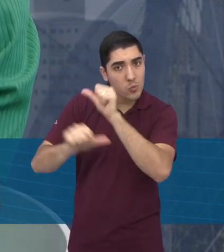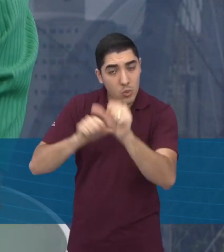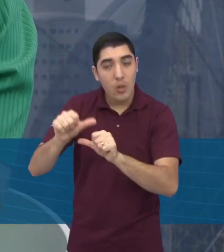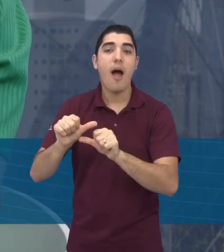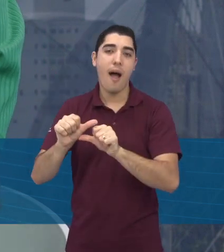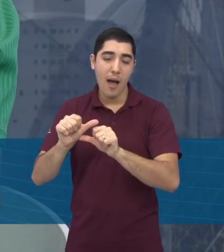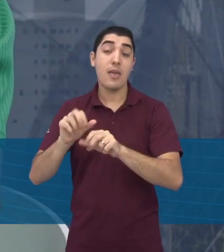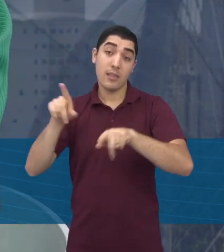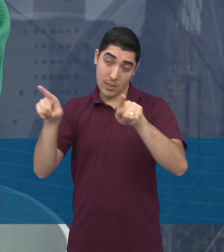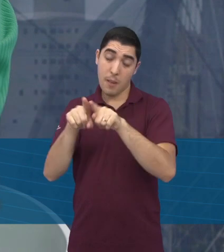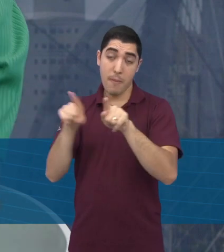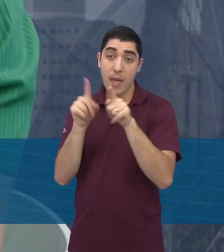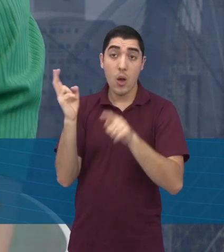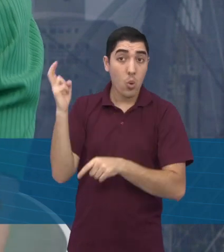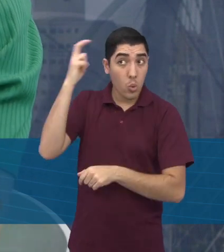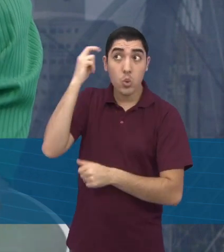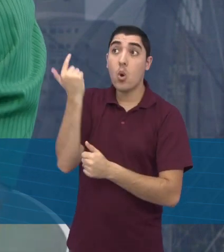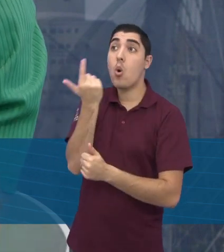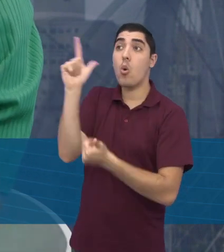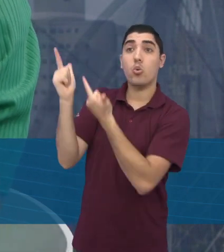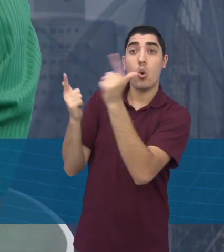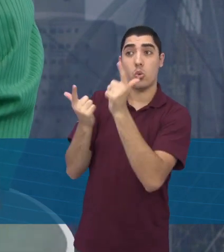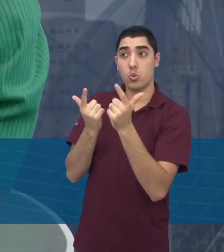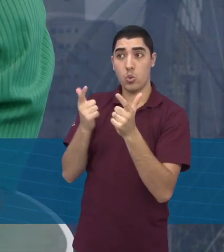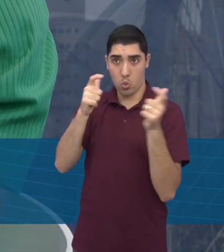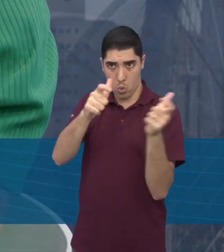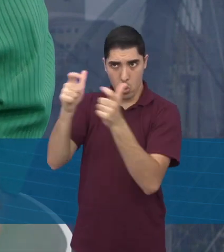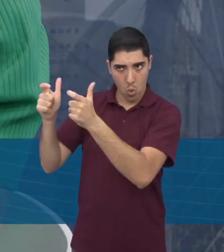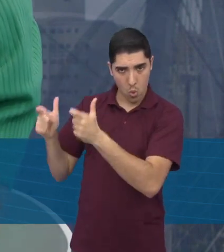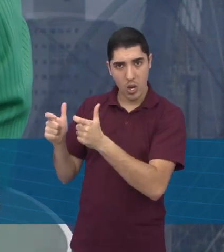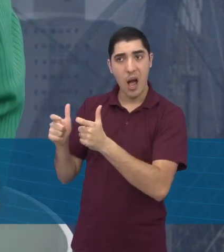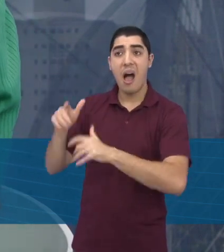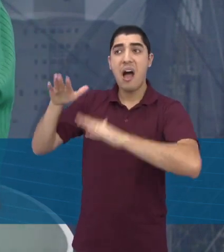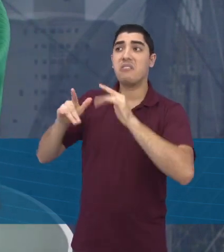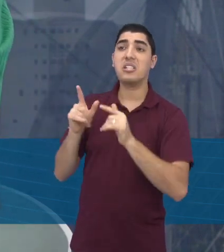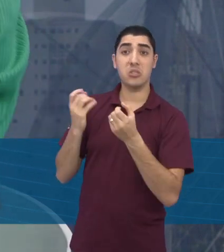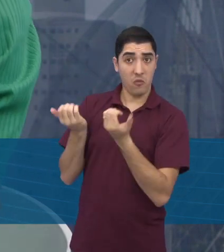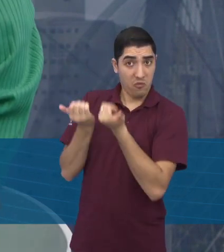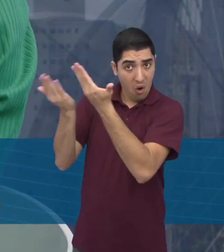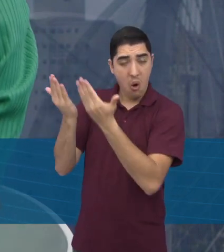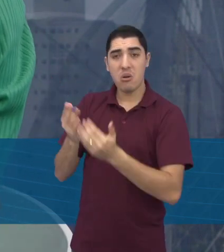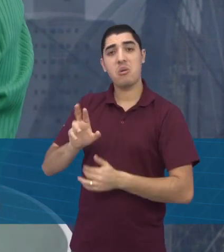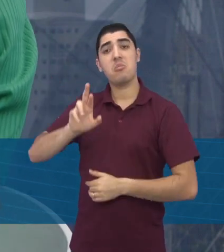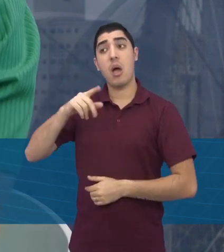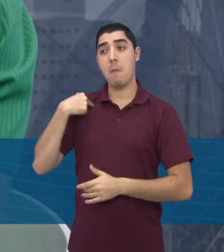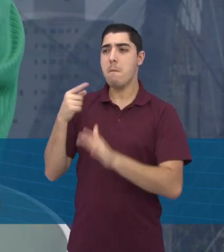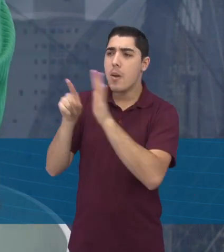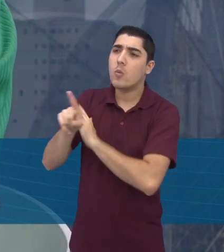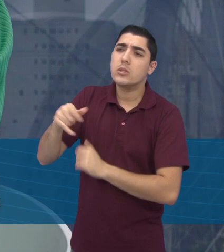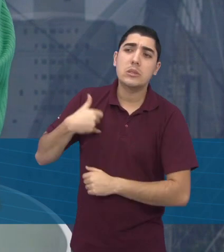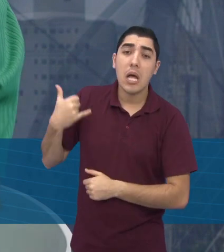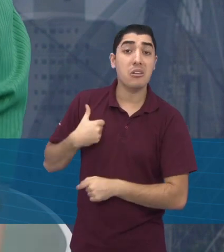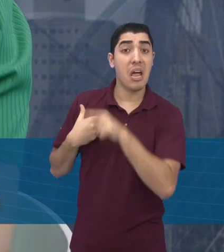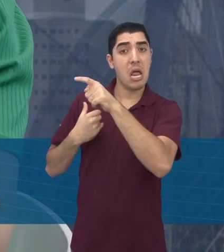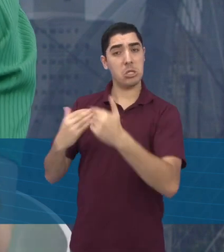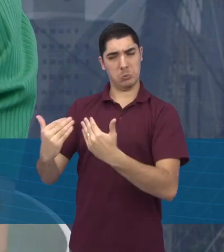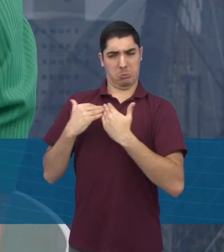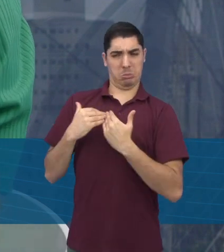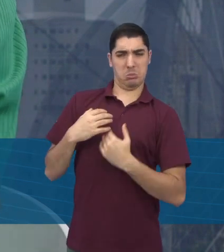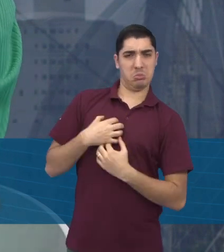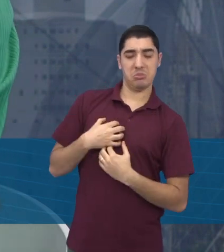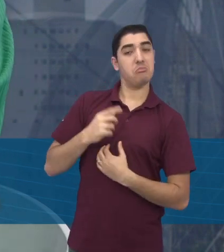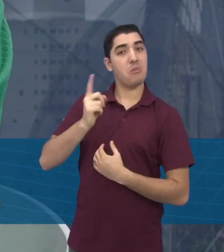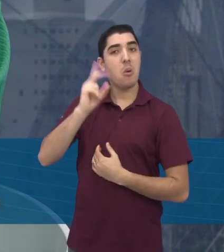também. Em outras culturas, em outros locais, pode ser que perguntar a idade não ofenda, né? Então, isso tudo é uma